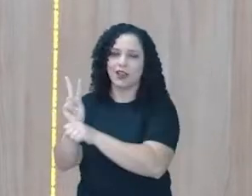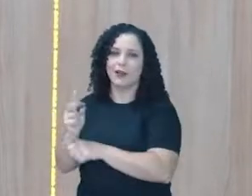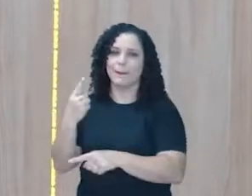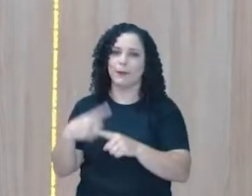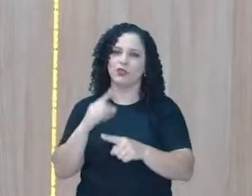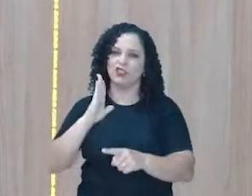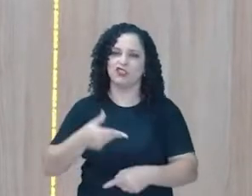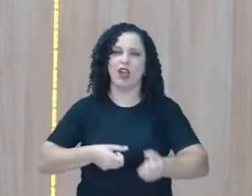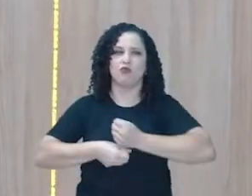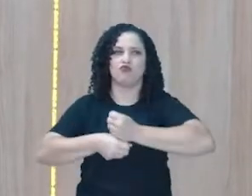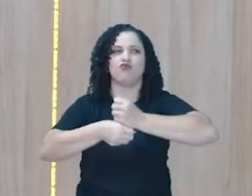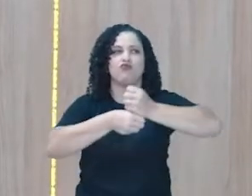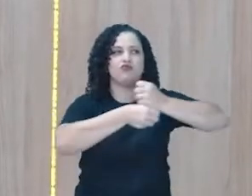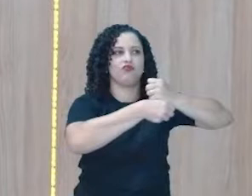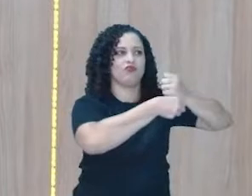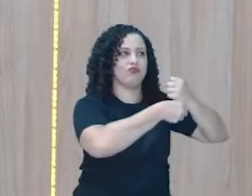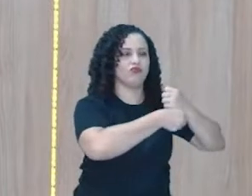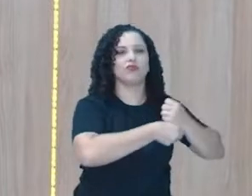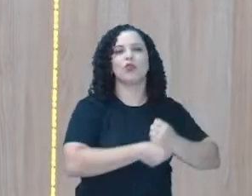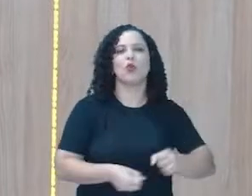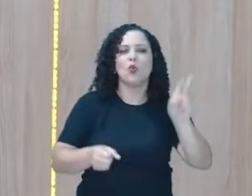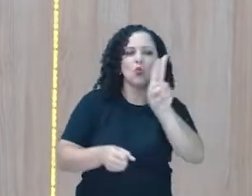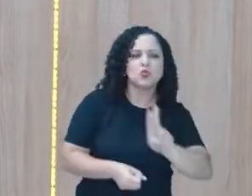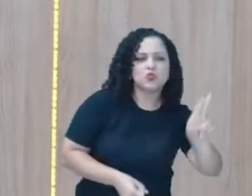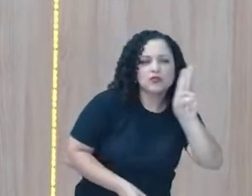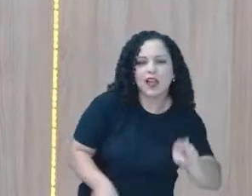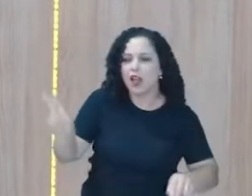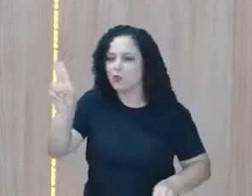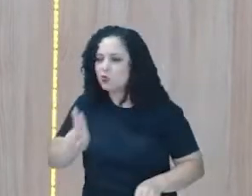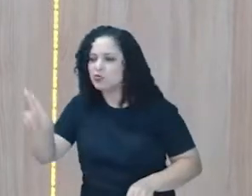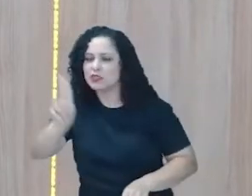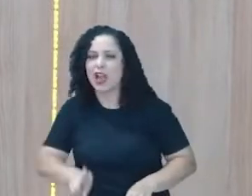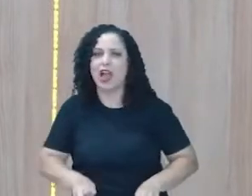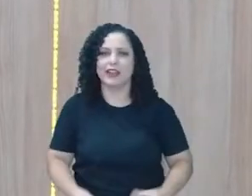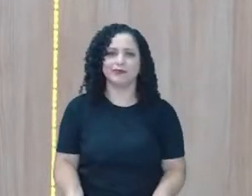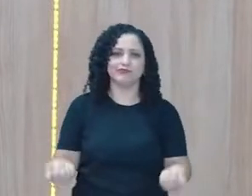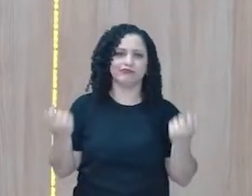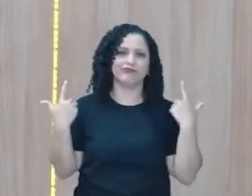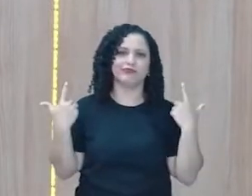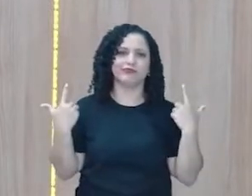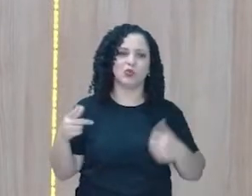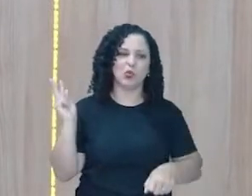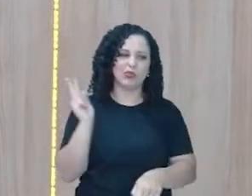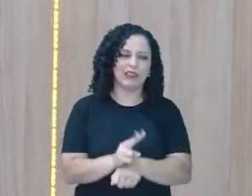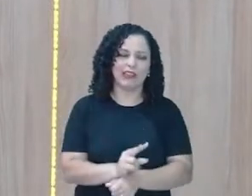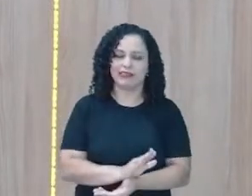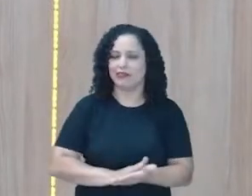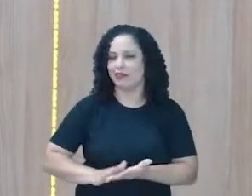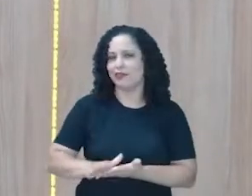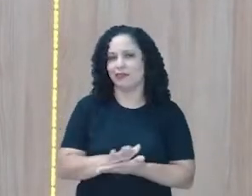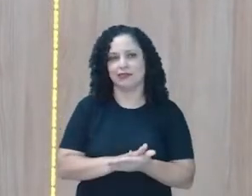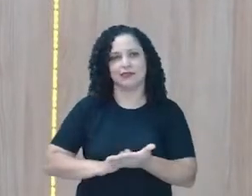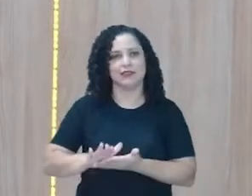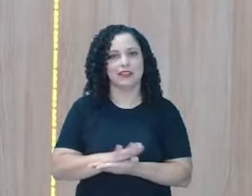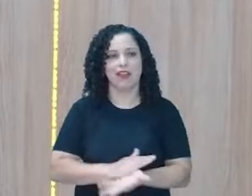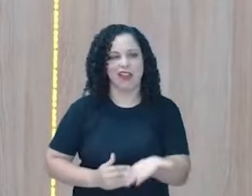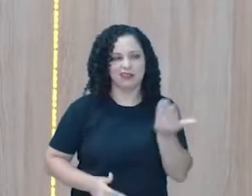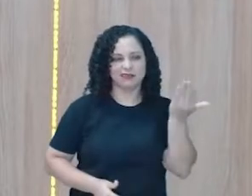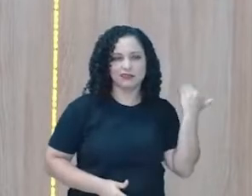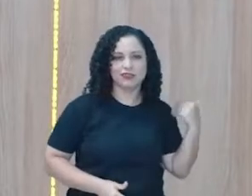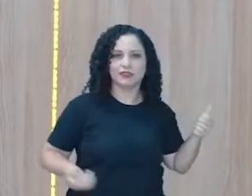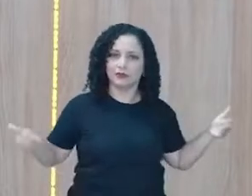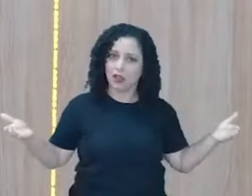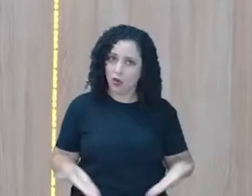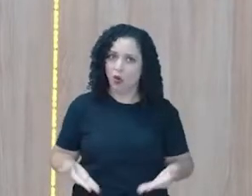aí explorando, né, sem esse cuidado de preservar nossos recursos naturais, sem um olhar cuidadoso